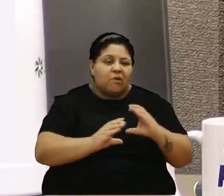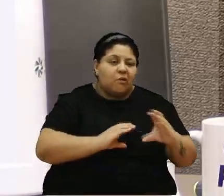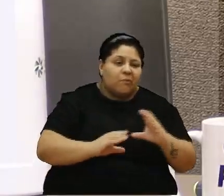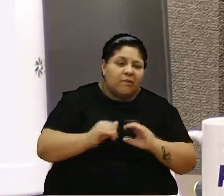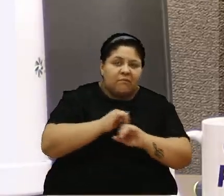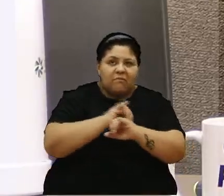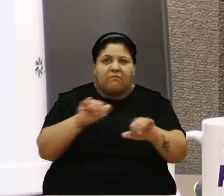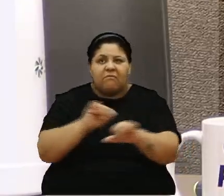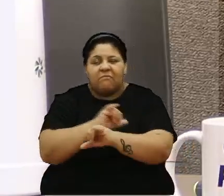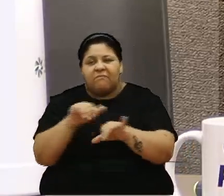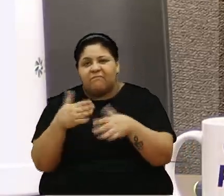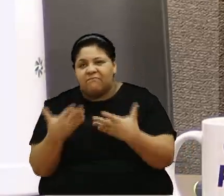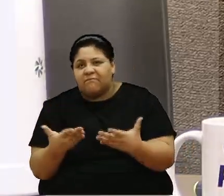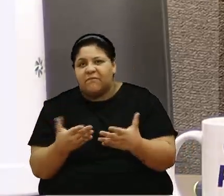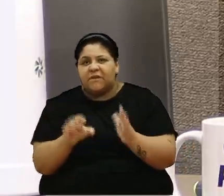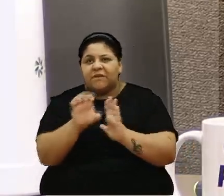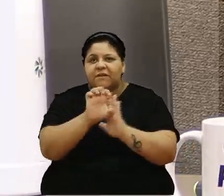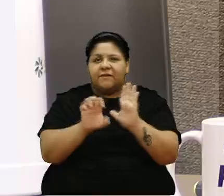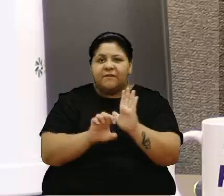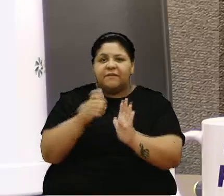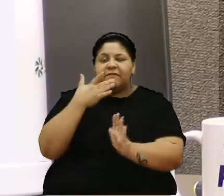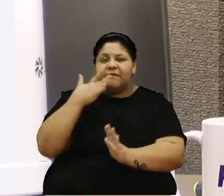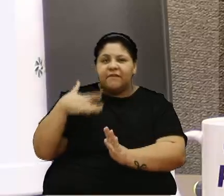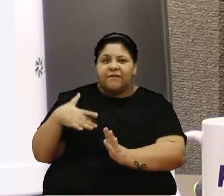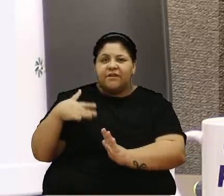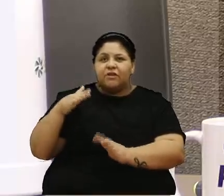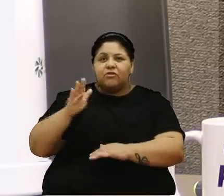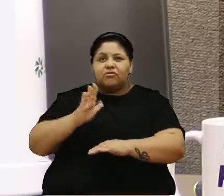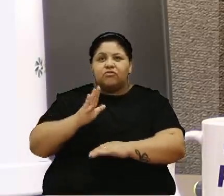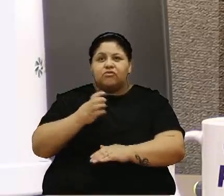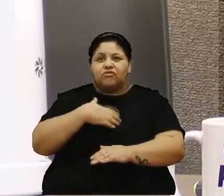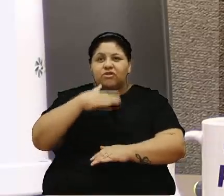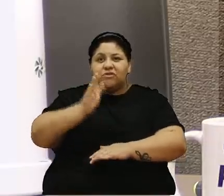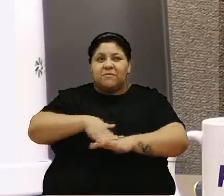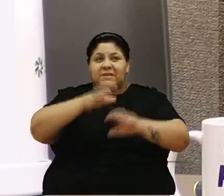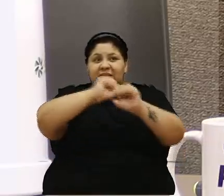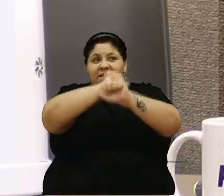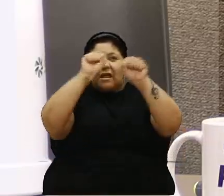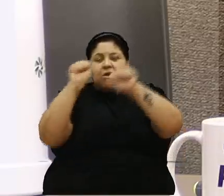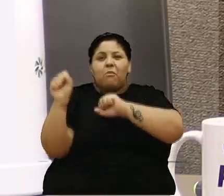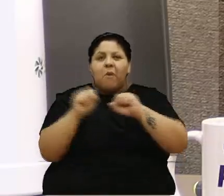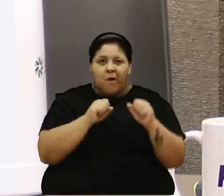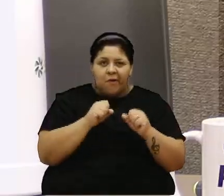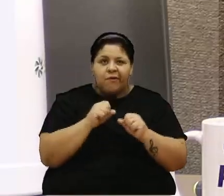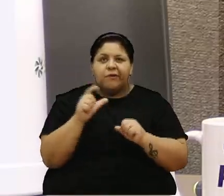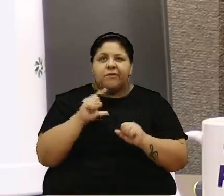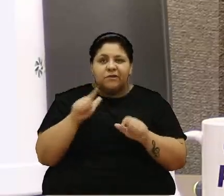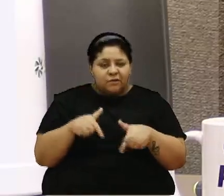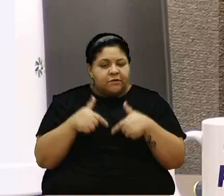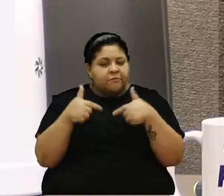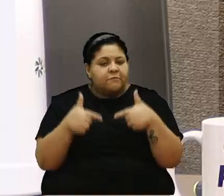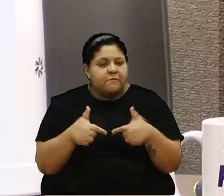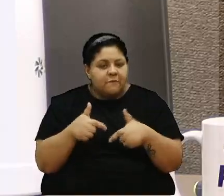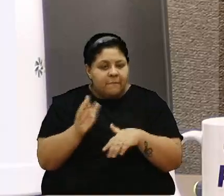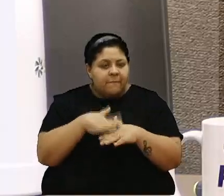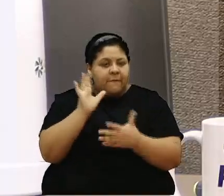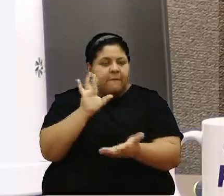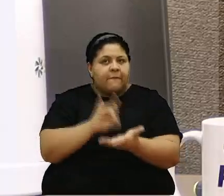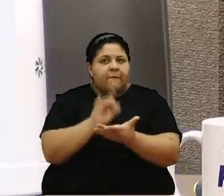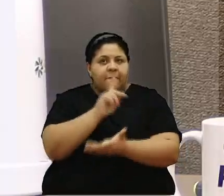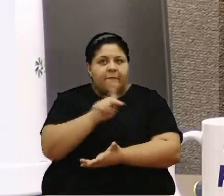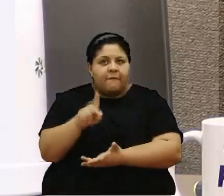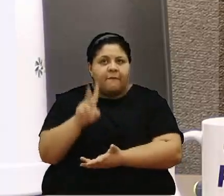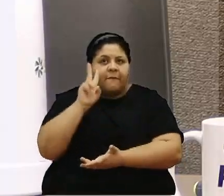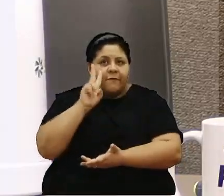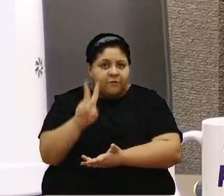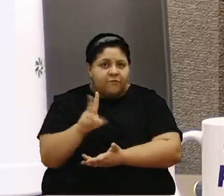levar esse Estatuto da Criança e do Adolescente de uma forma mais clara para que a gente possa ter uma ação mais efetiva. Quando professor, a gente